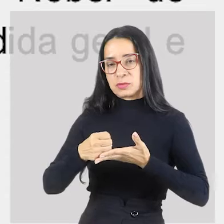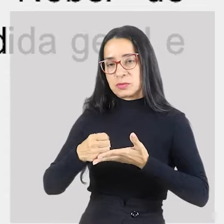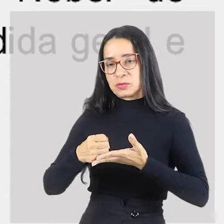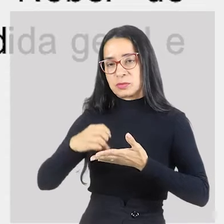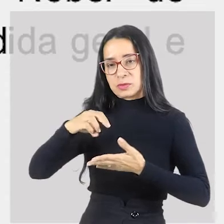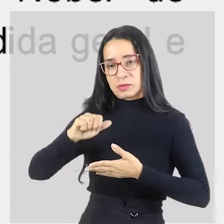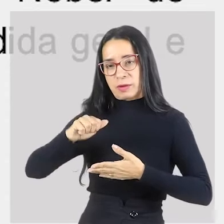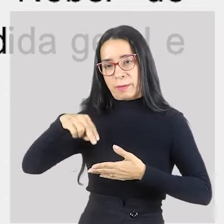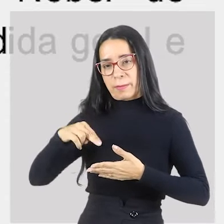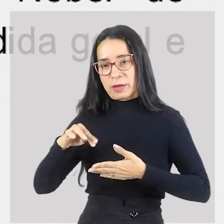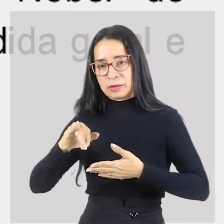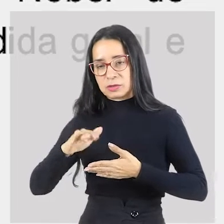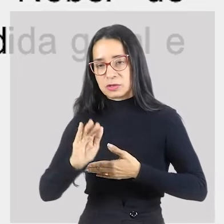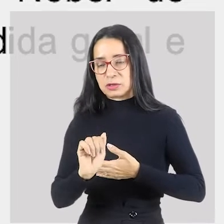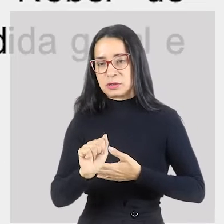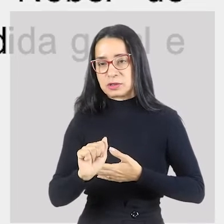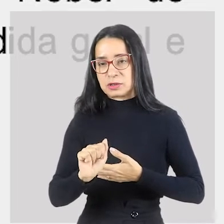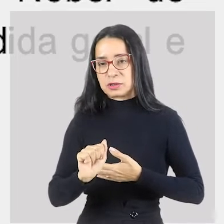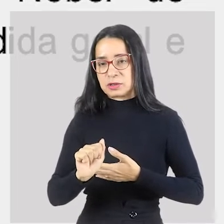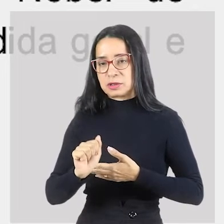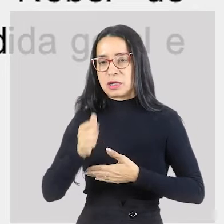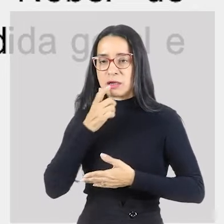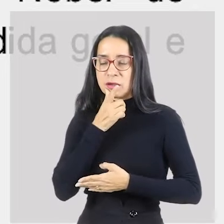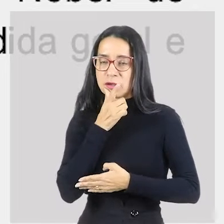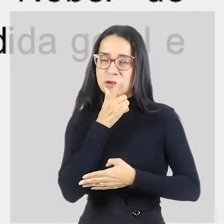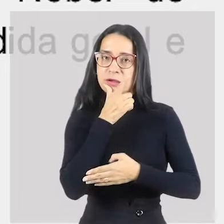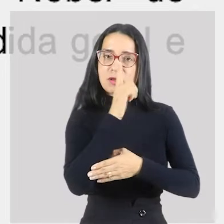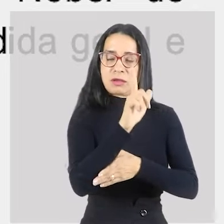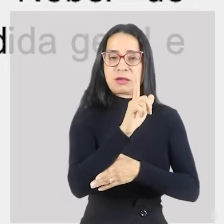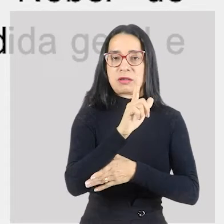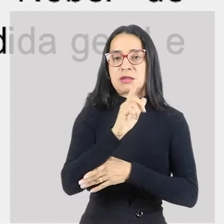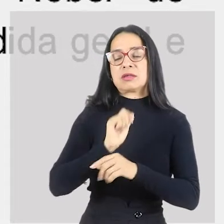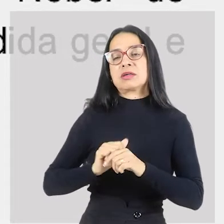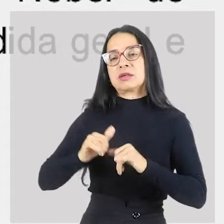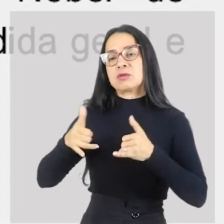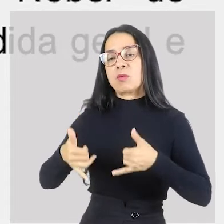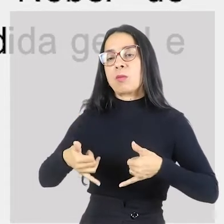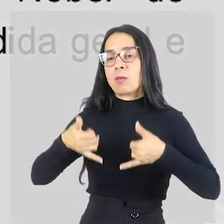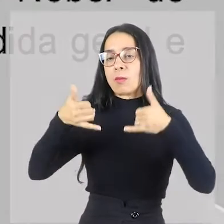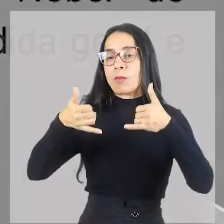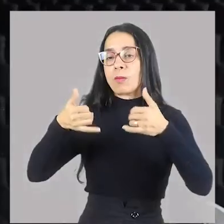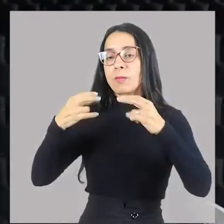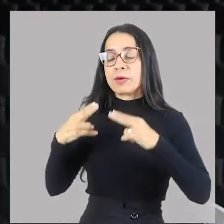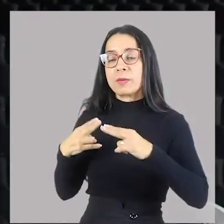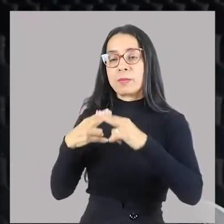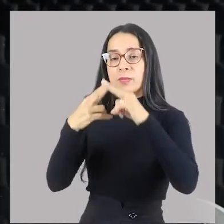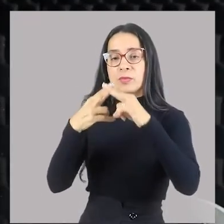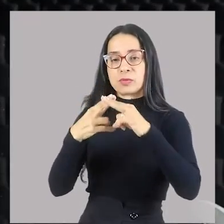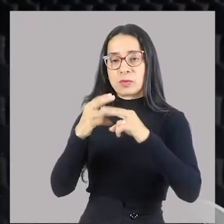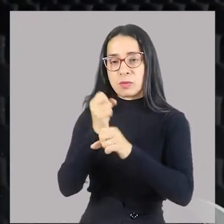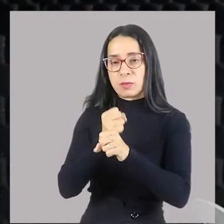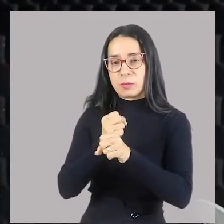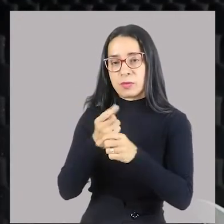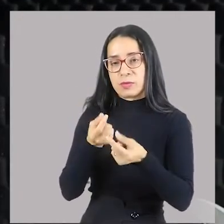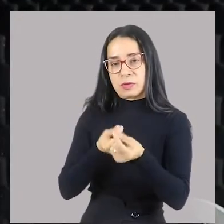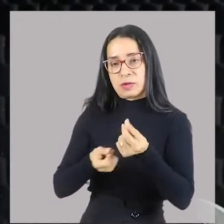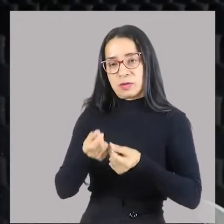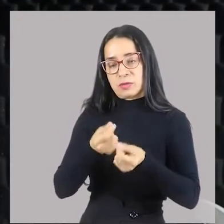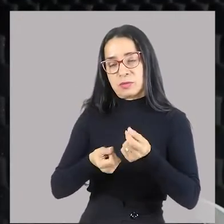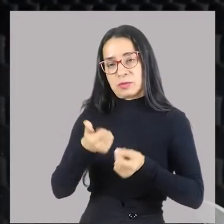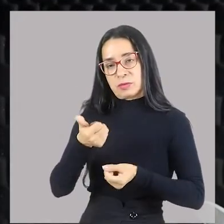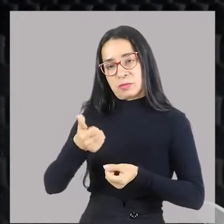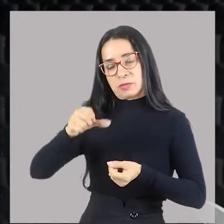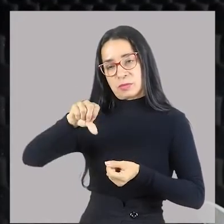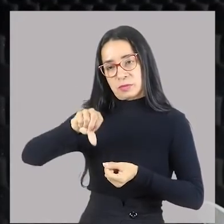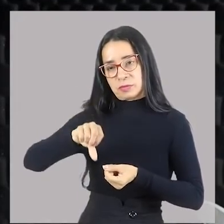de Economia de 1988. O IDH pretende ser uma medida geral e sintética que, apesar